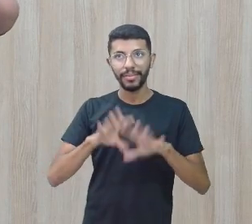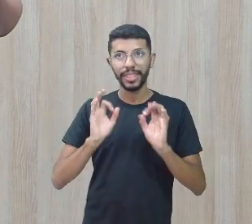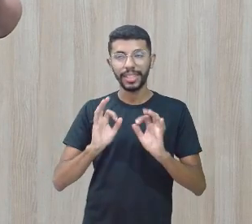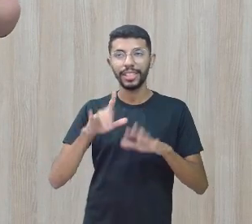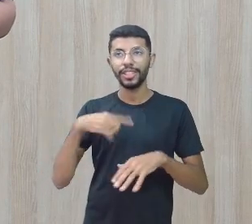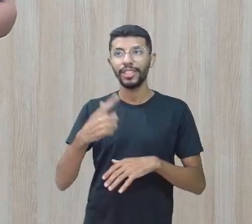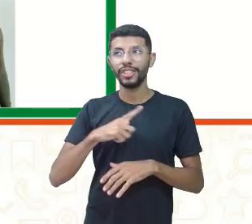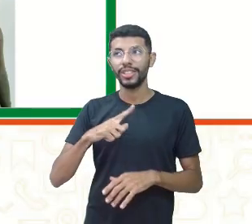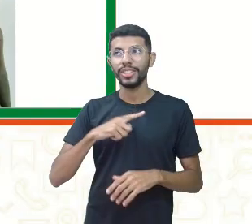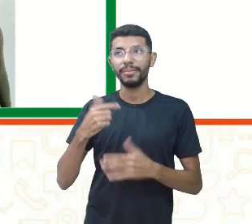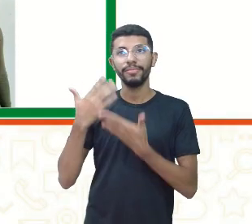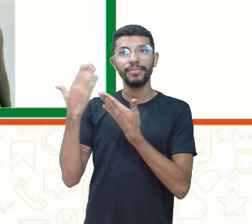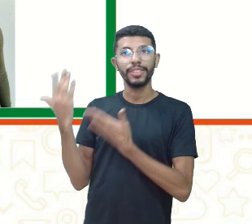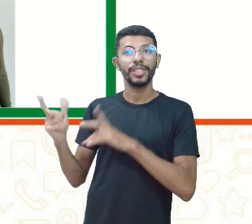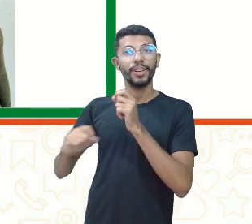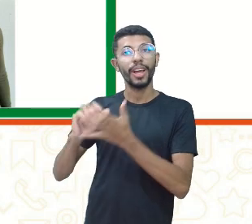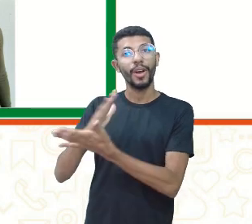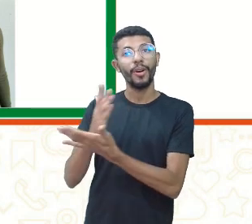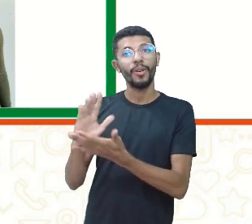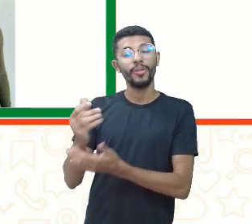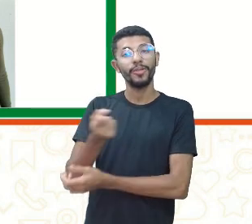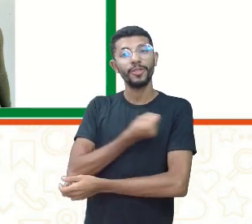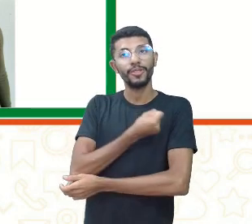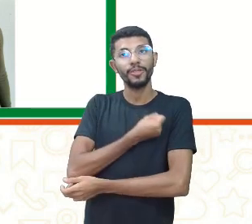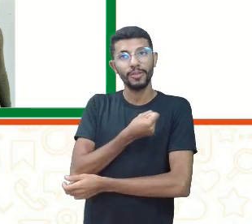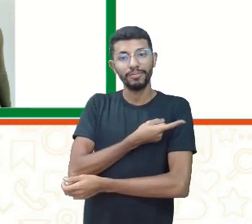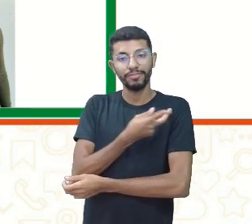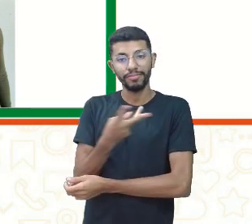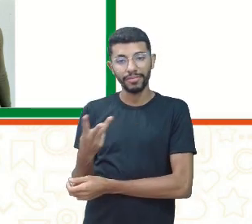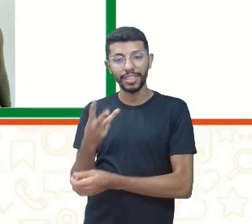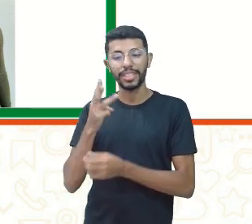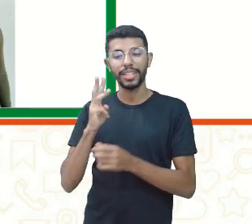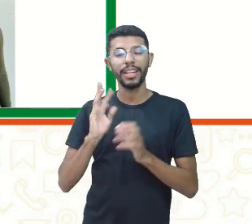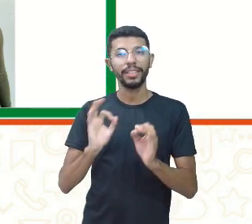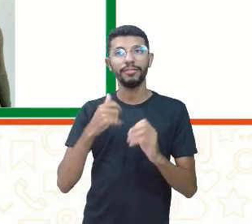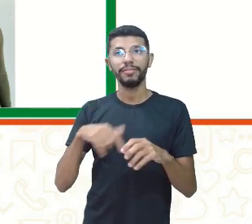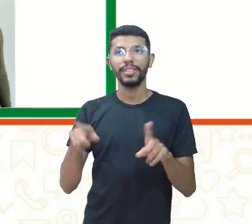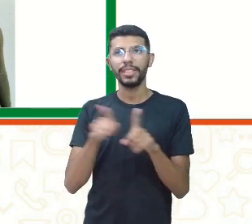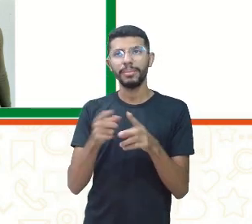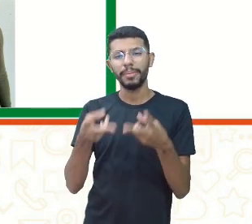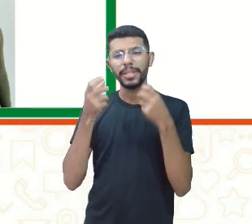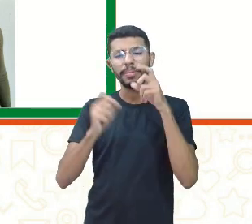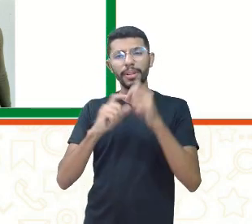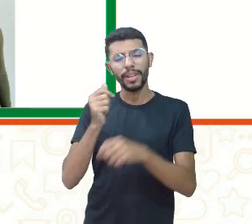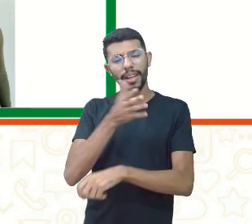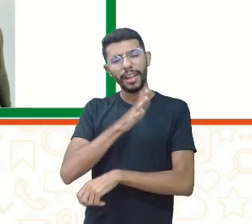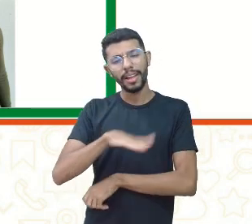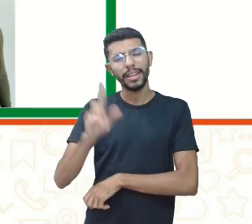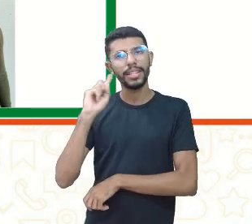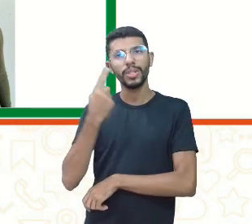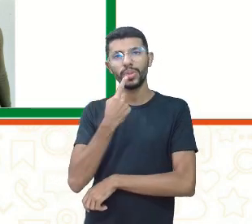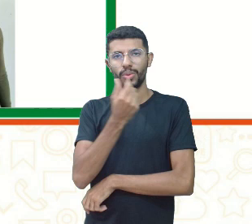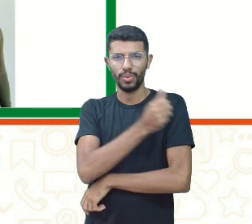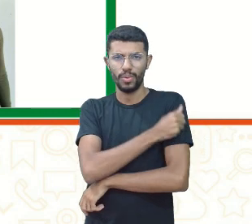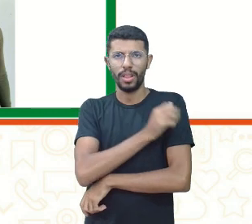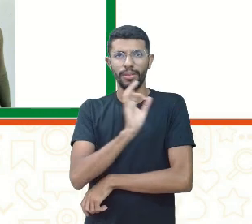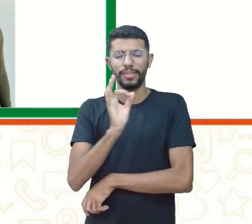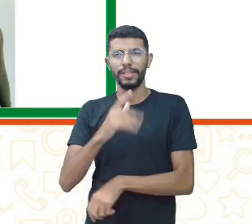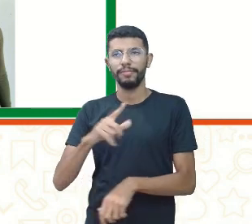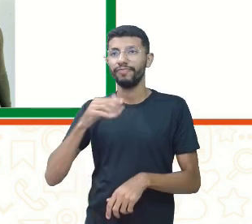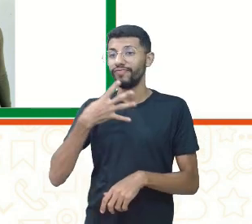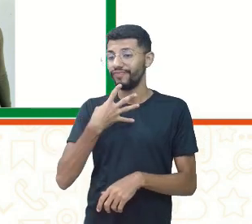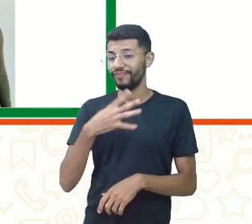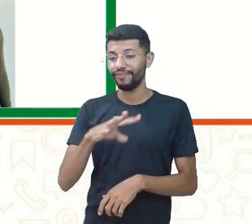Nós temos aqui alguns números, levando em consideração que essa criança surda, que esse estudante surdo, ele